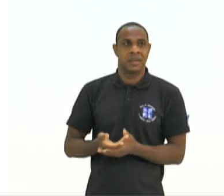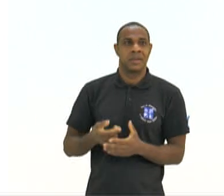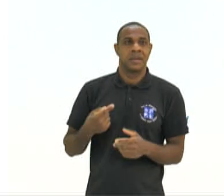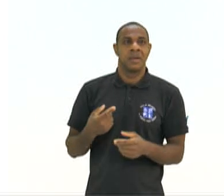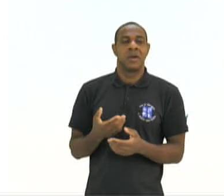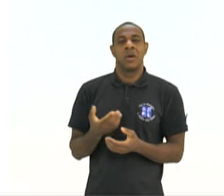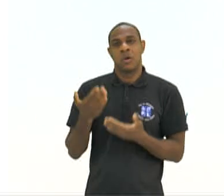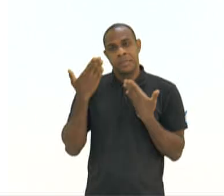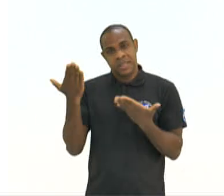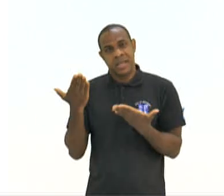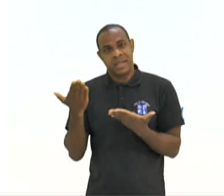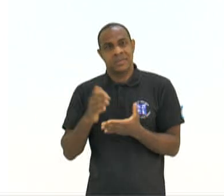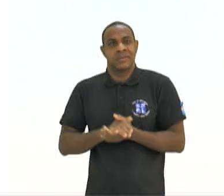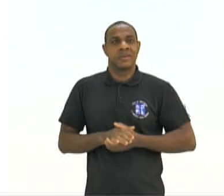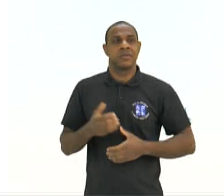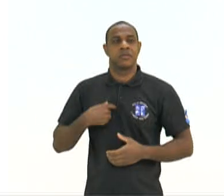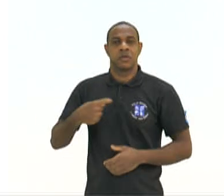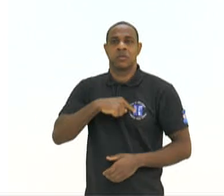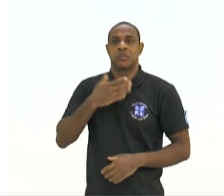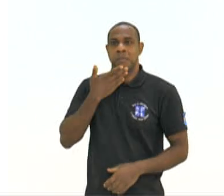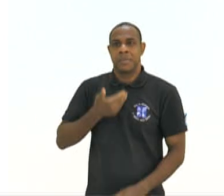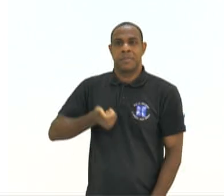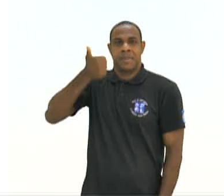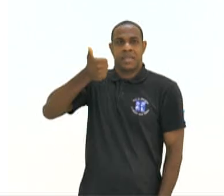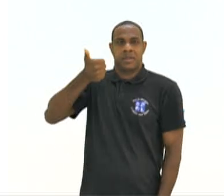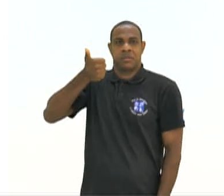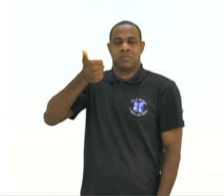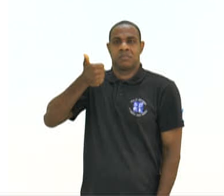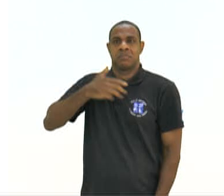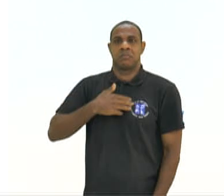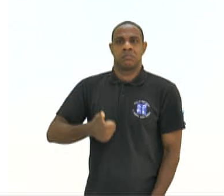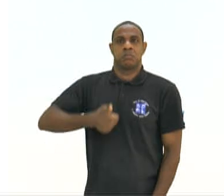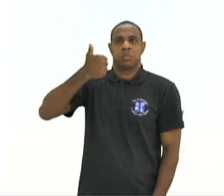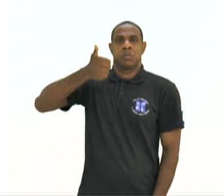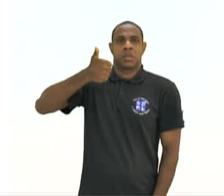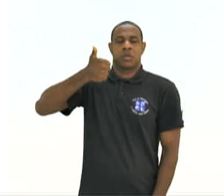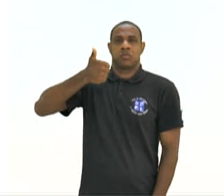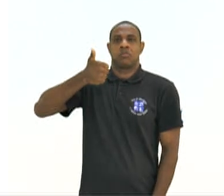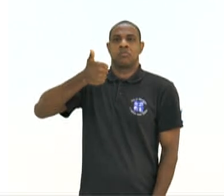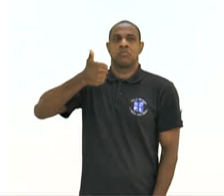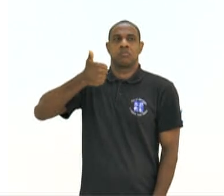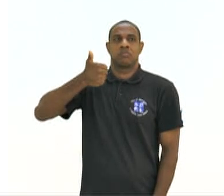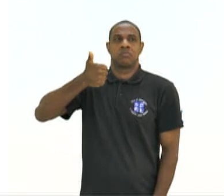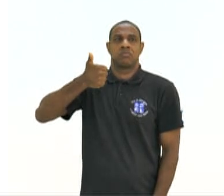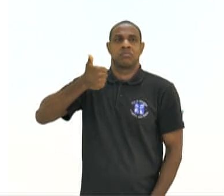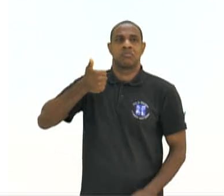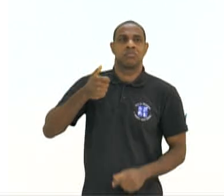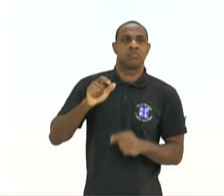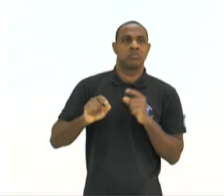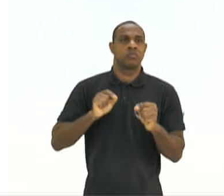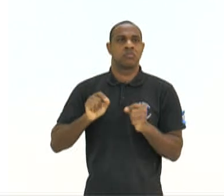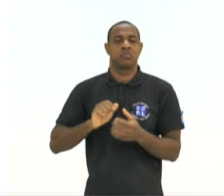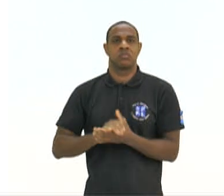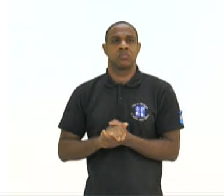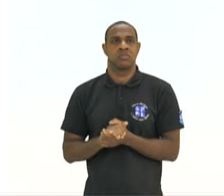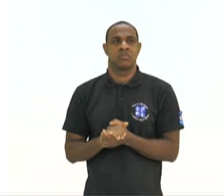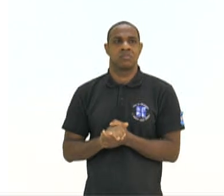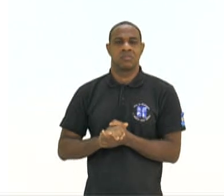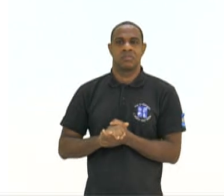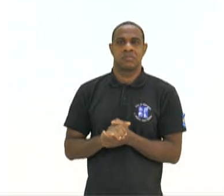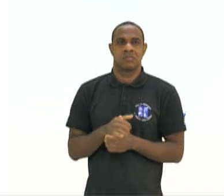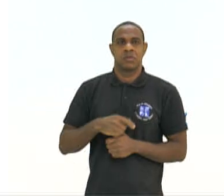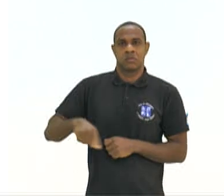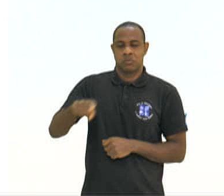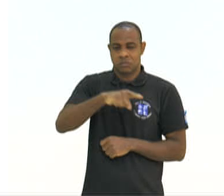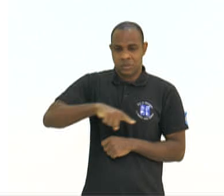votar. Estamos em primeiro lugar, o melhor café em primeiro lugar, novamente esse ano, o que é grande parte faz